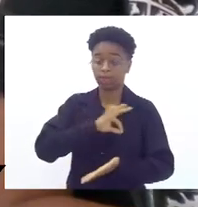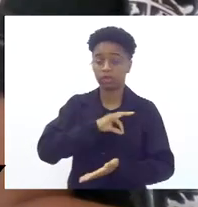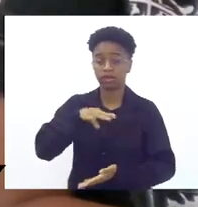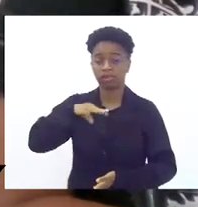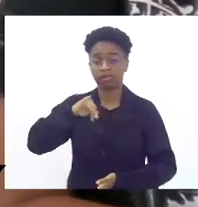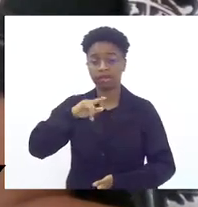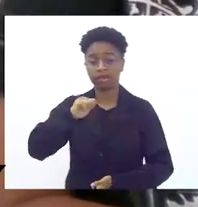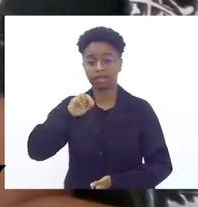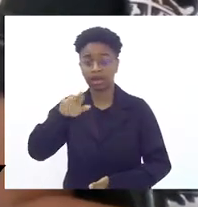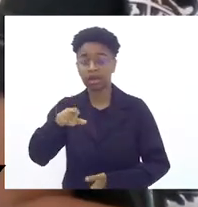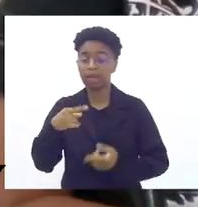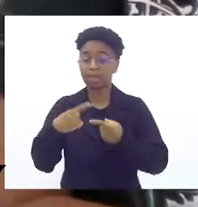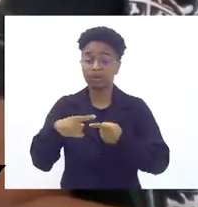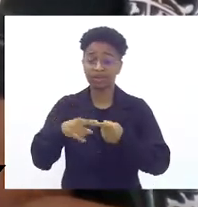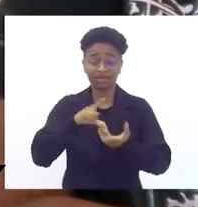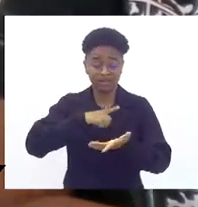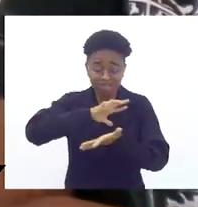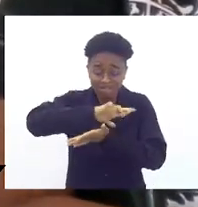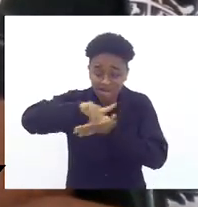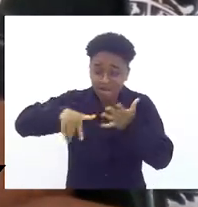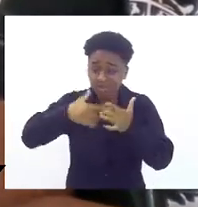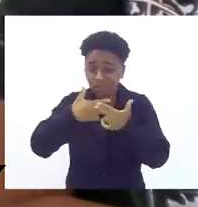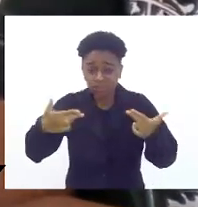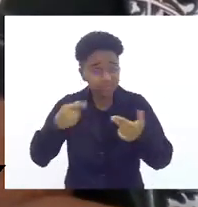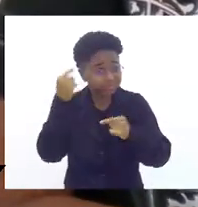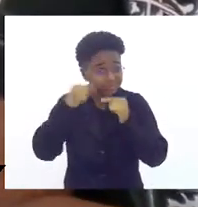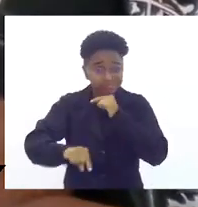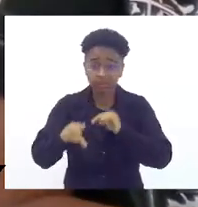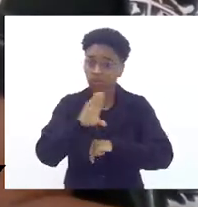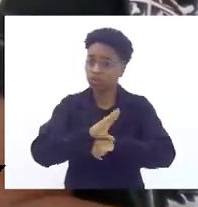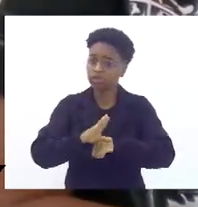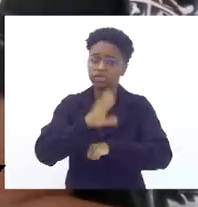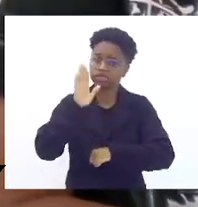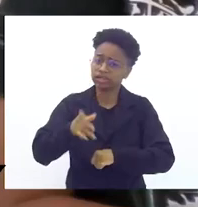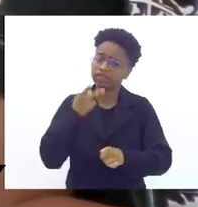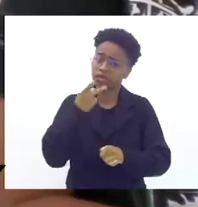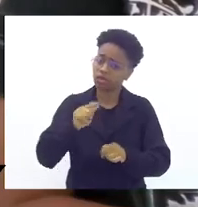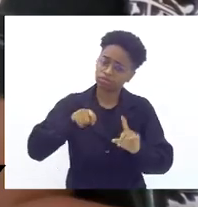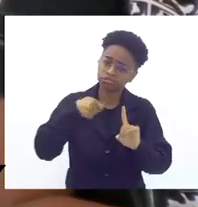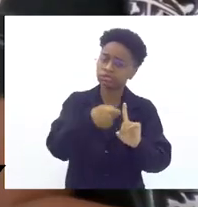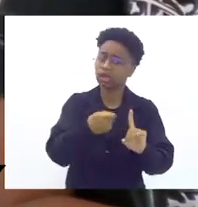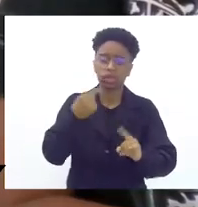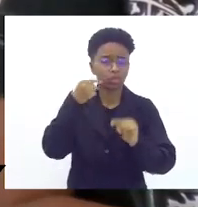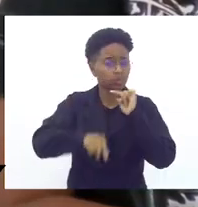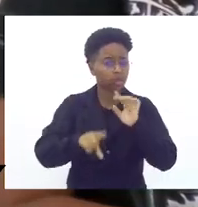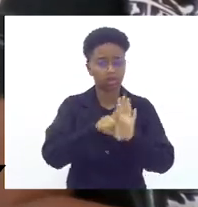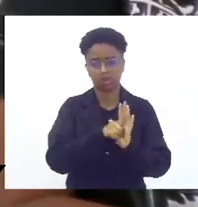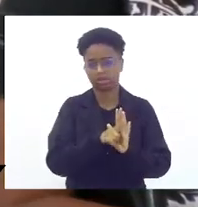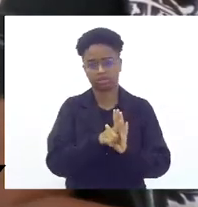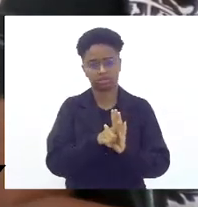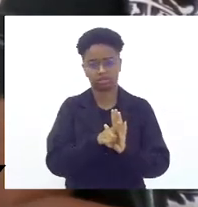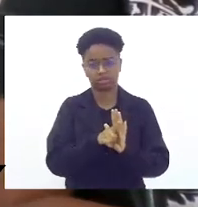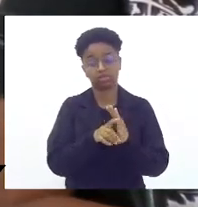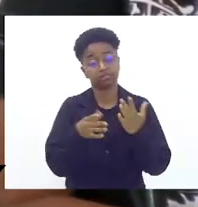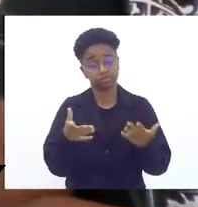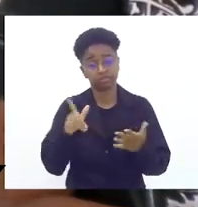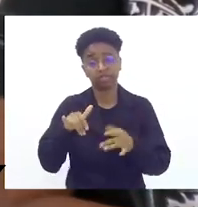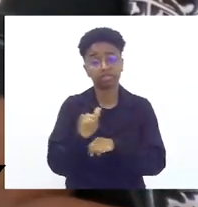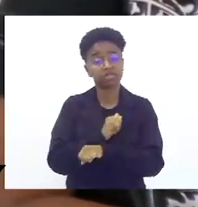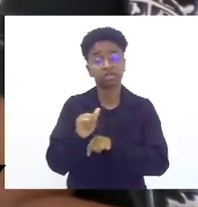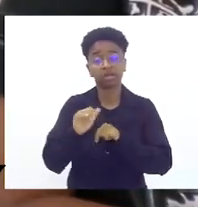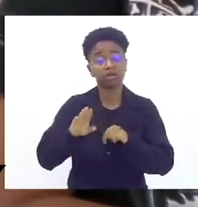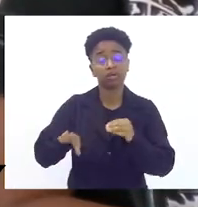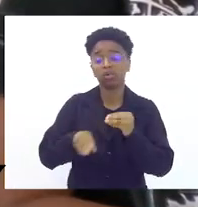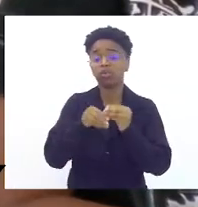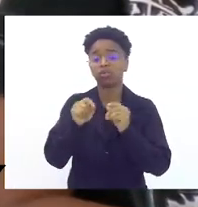porque estado de coisas inconstitucional que já foi reiteradamente chamado como ilegal esse projeto de lei é uma ferramenta mais é aquela ferramenta